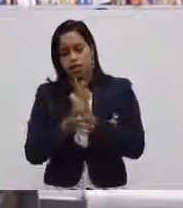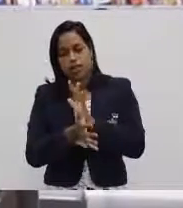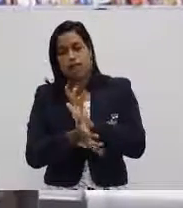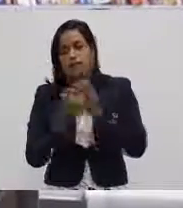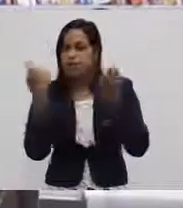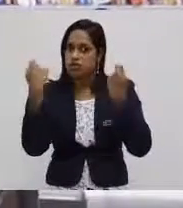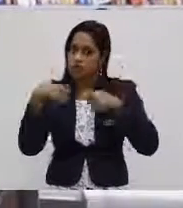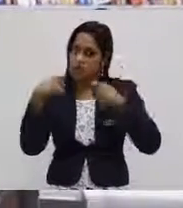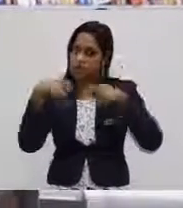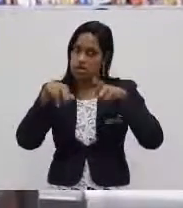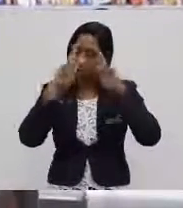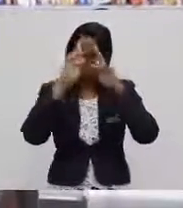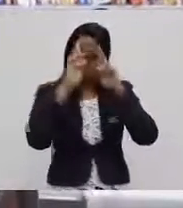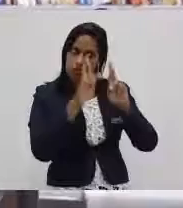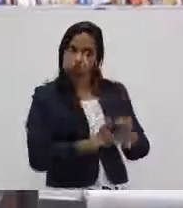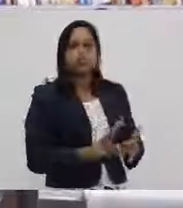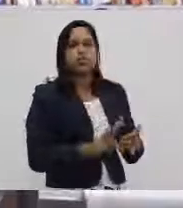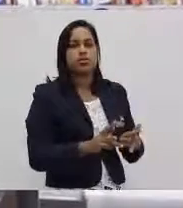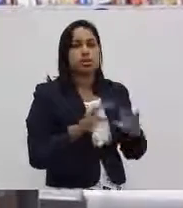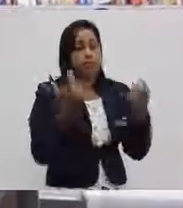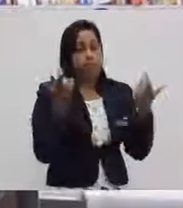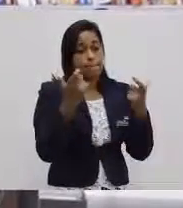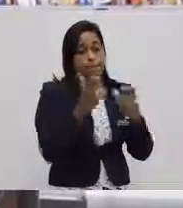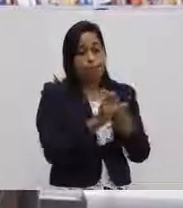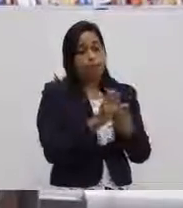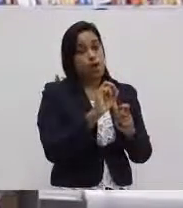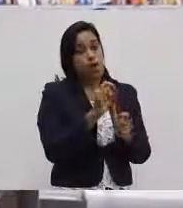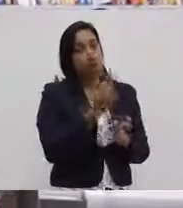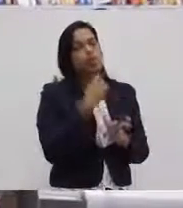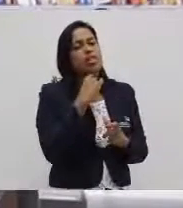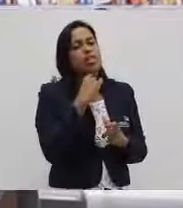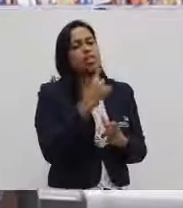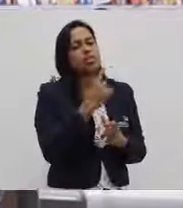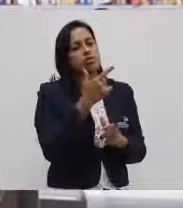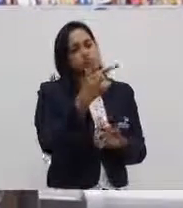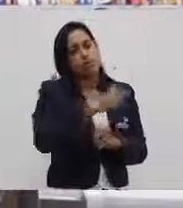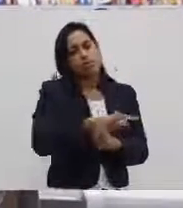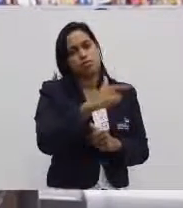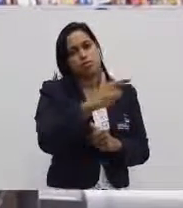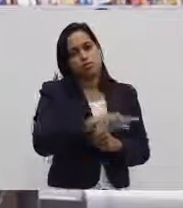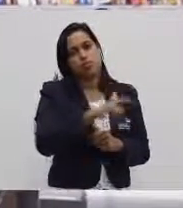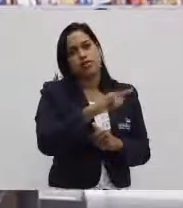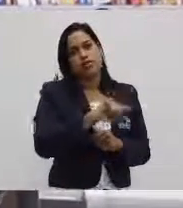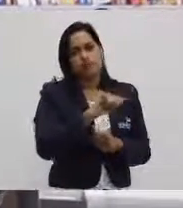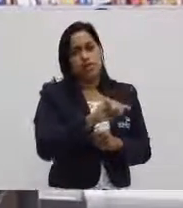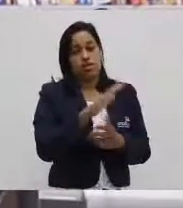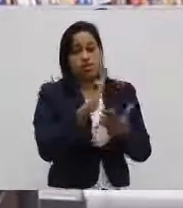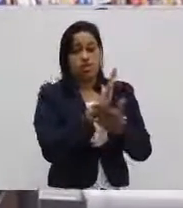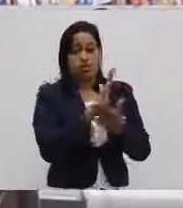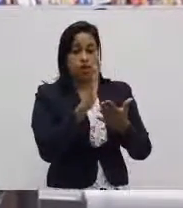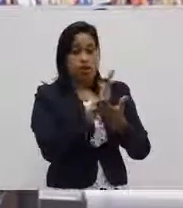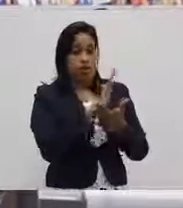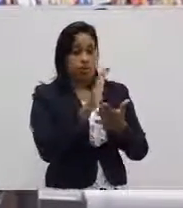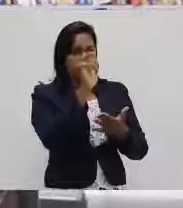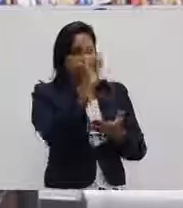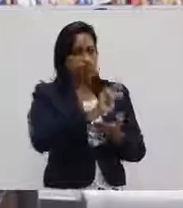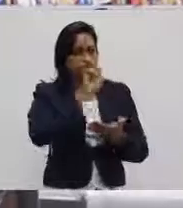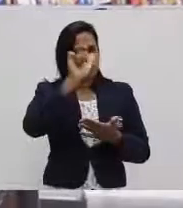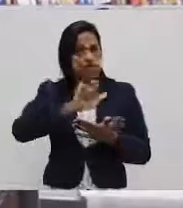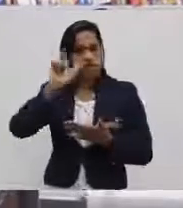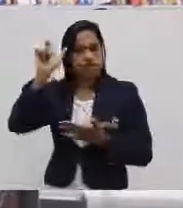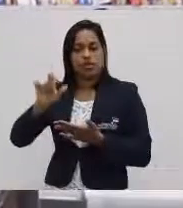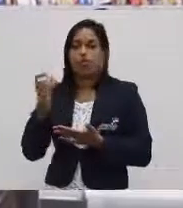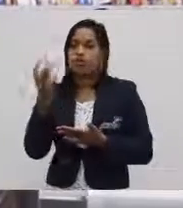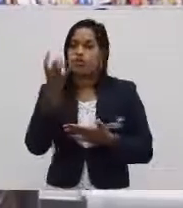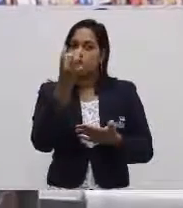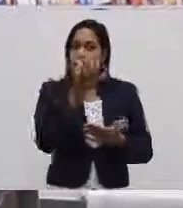ser seguida com pouca ou nenhuma repetitividade. E algumas características desse tipo são: cada projeto é